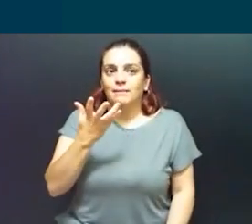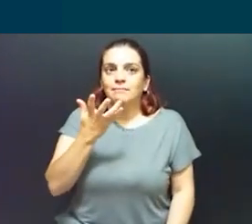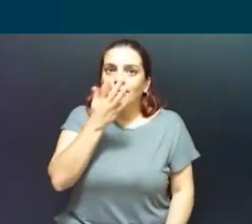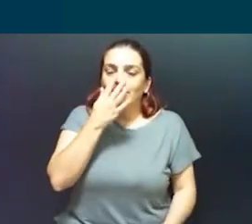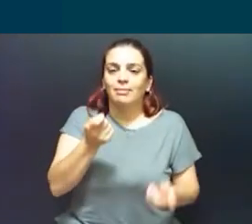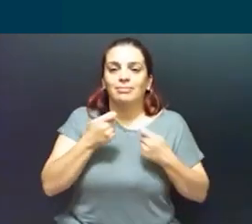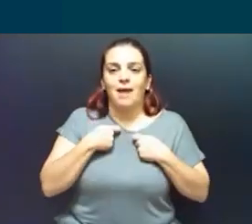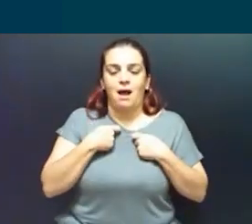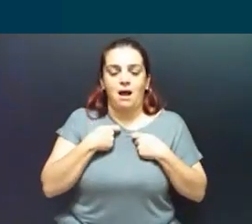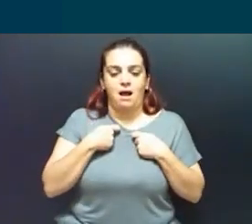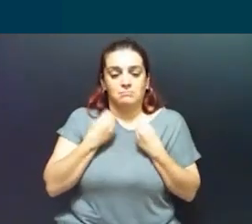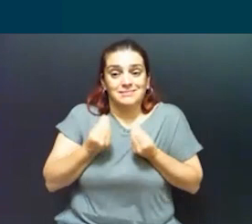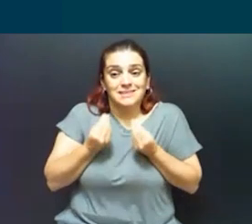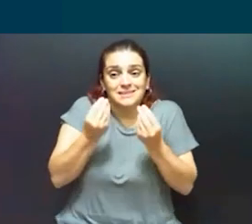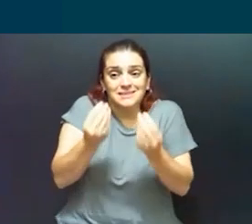que